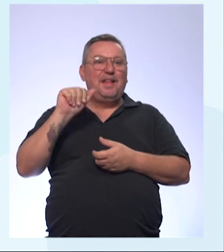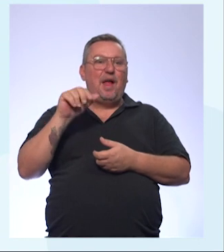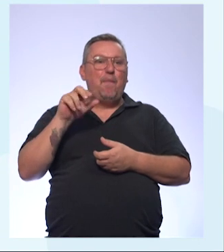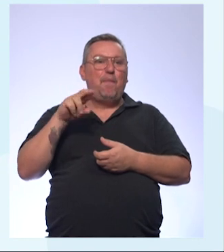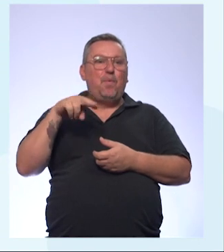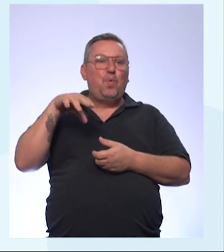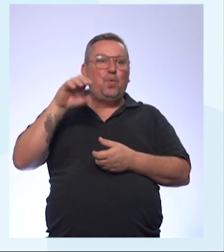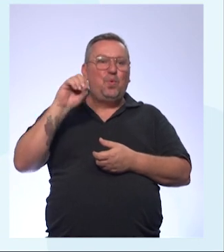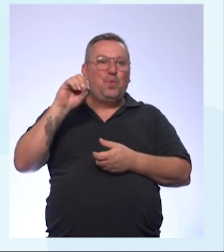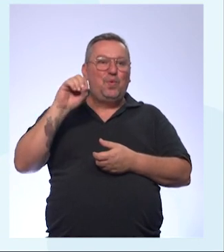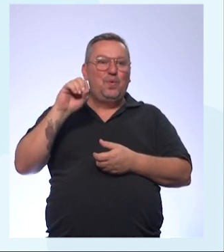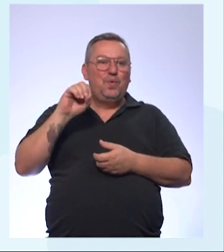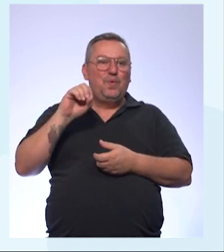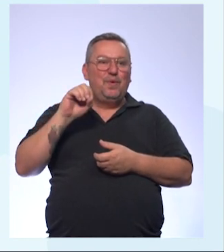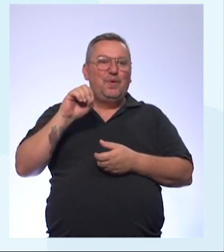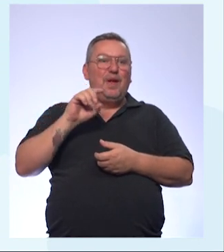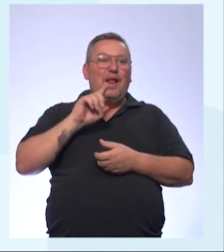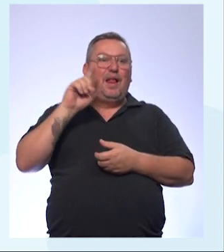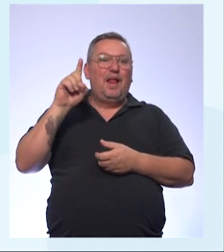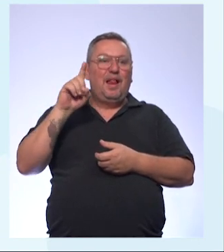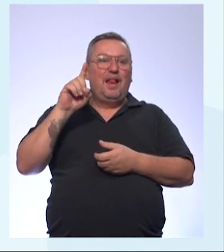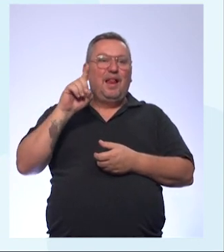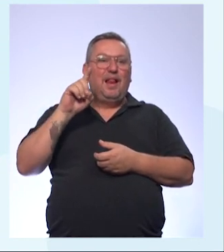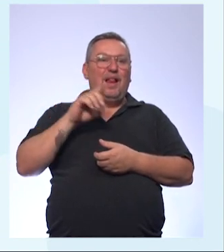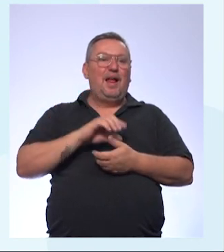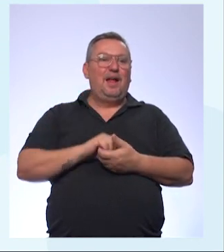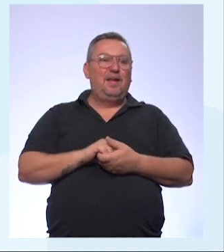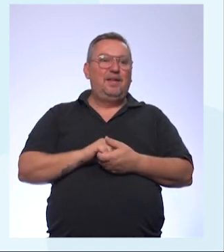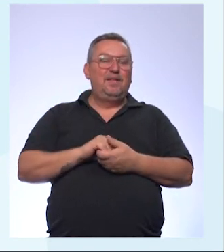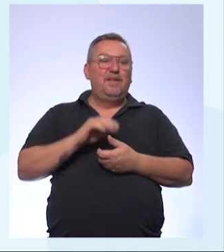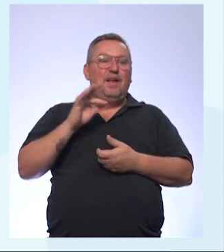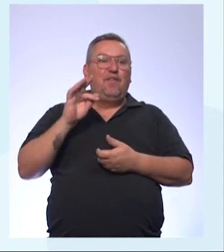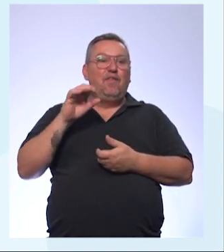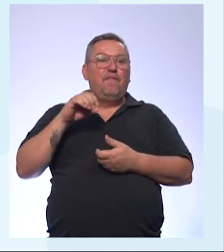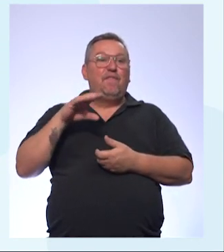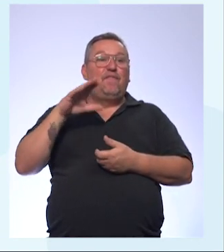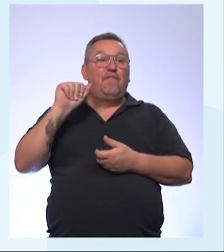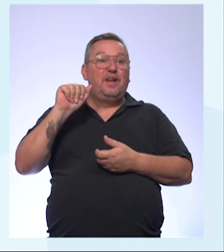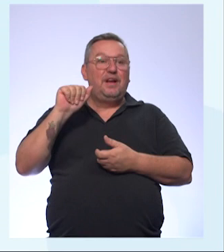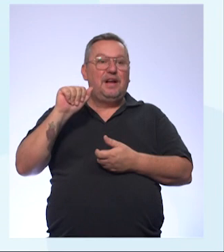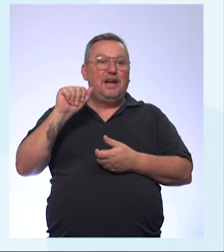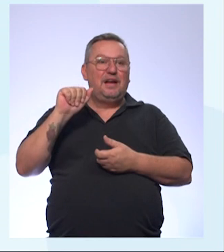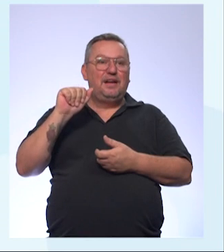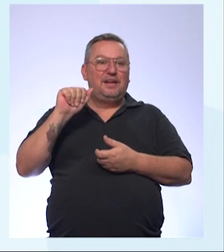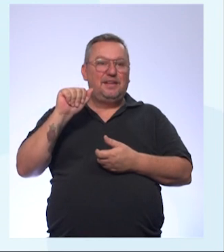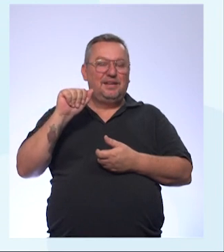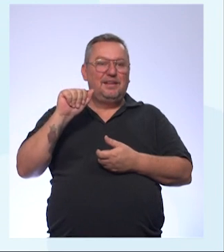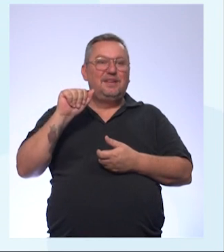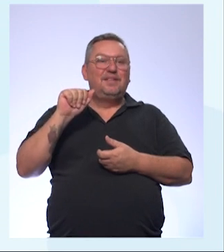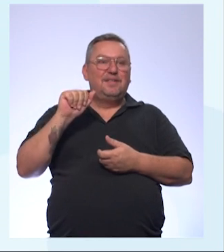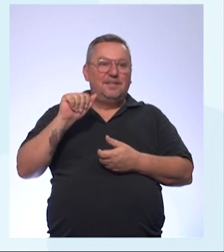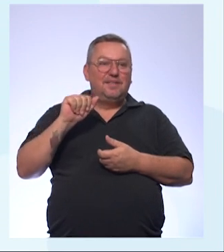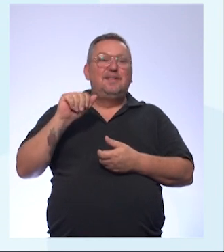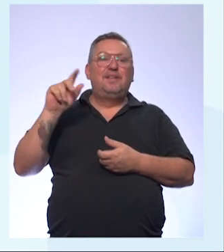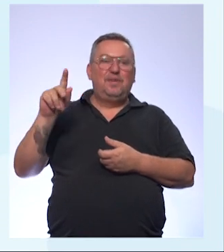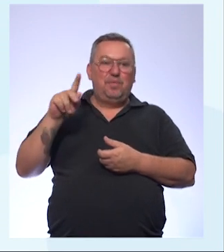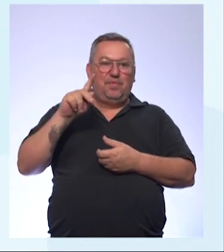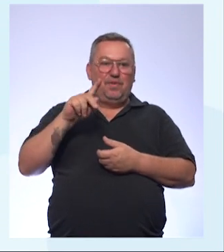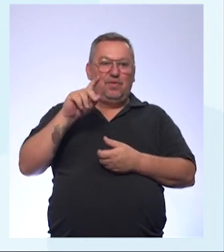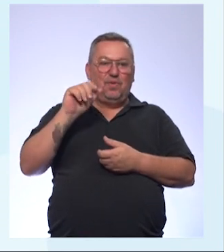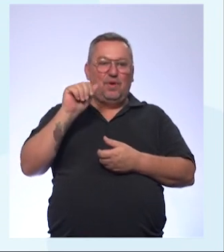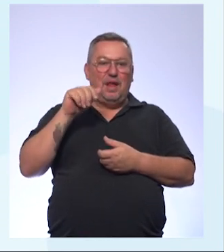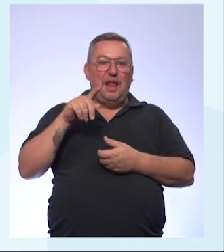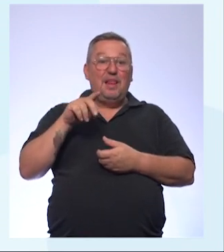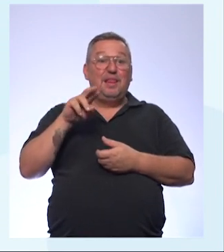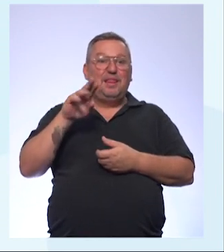legal! A Marina Freitas Bruno, ela é de uma escola PEI, Jerônimo Barbosa Sandoval, de Franca. Ela